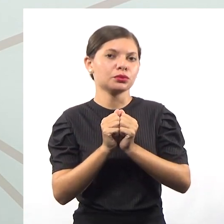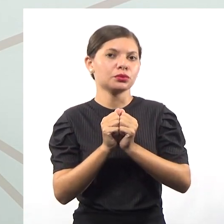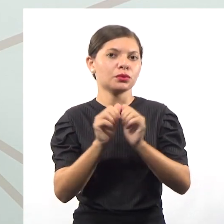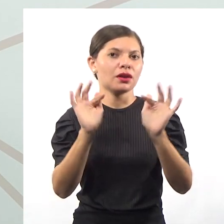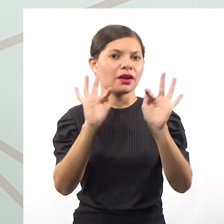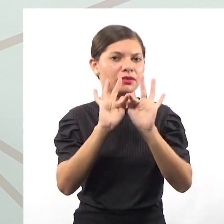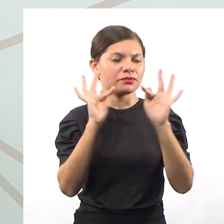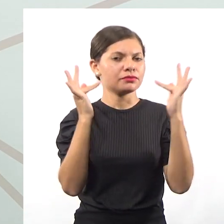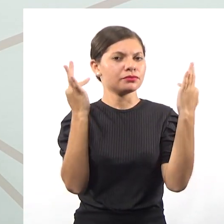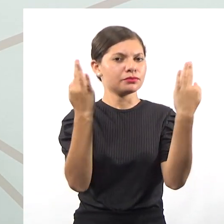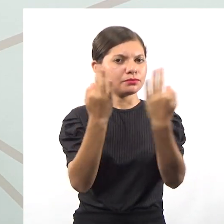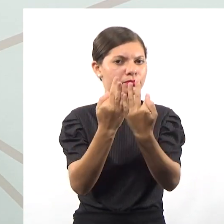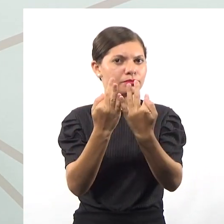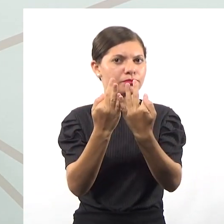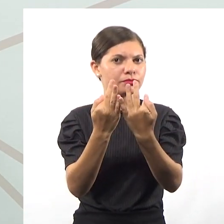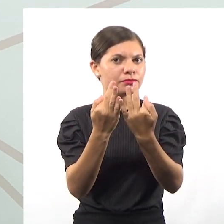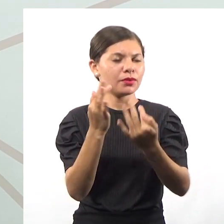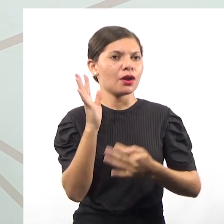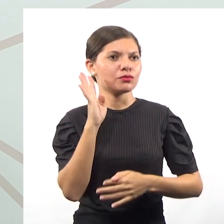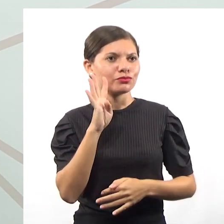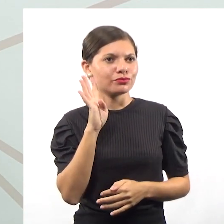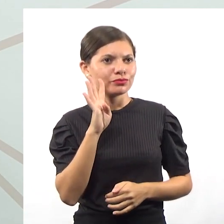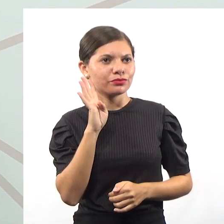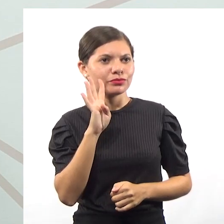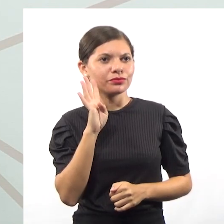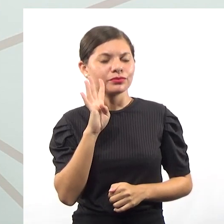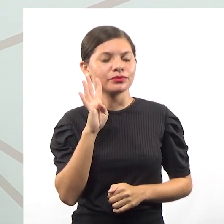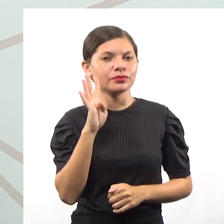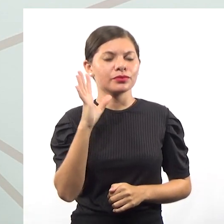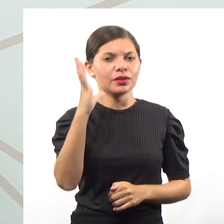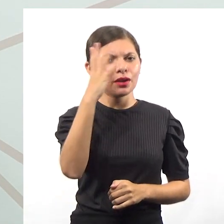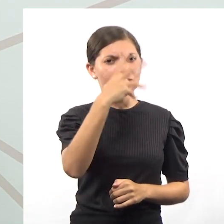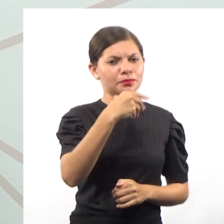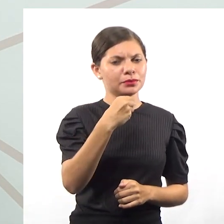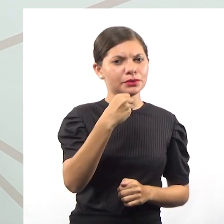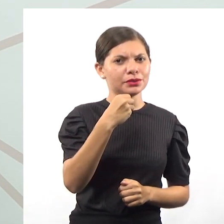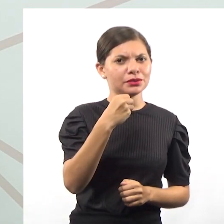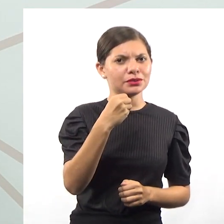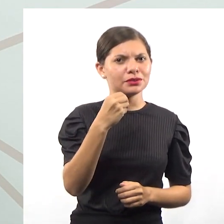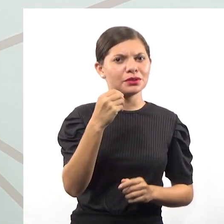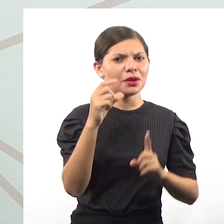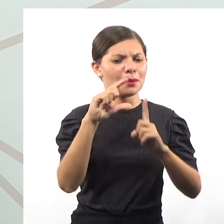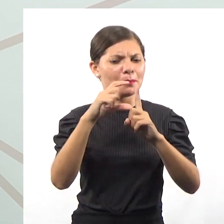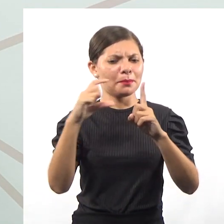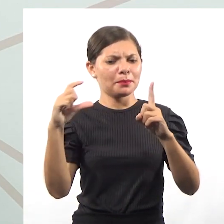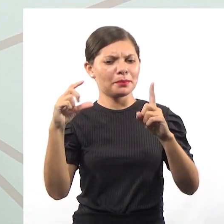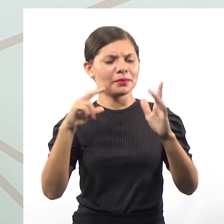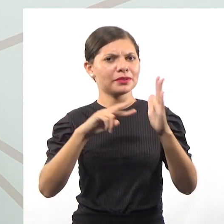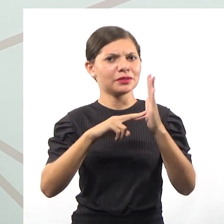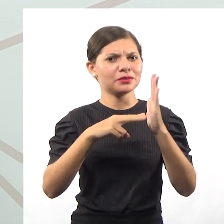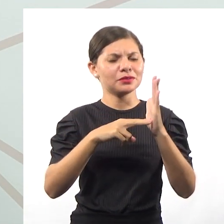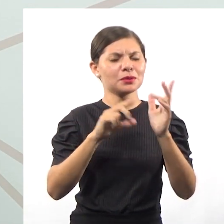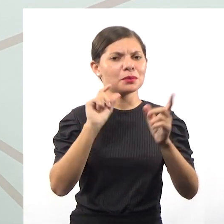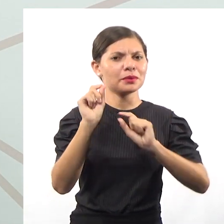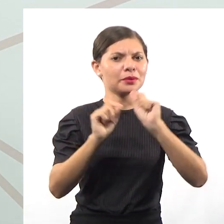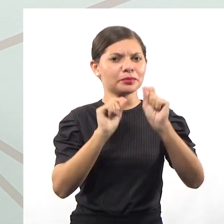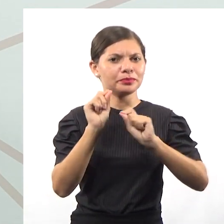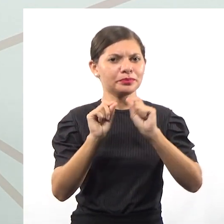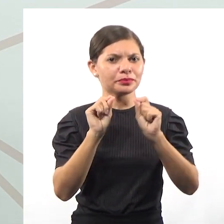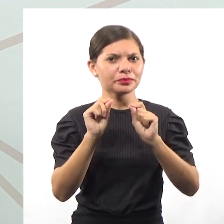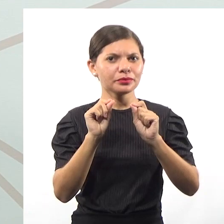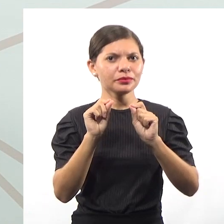epistemológicos. Ai, professora, que chique, pressupostos epistemológicos. Nem sei o que essa palavra significa, nem eu. Brincadeira.